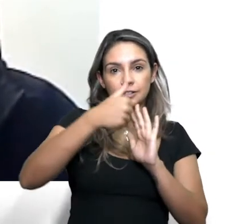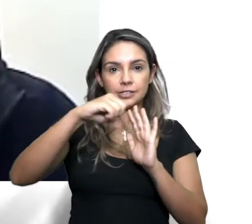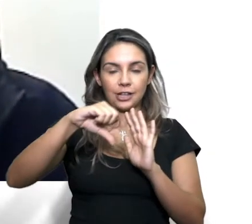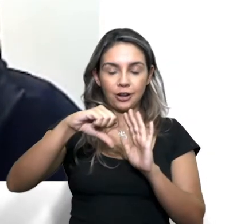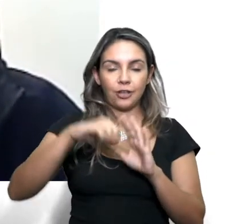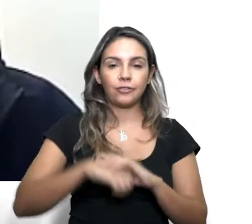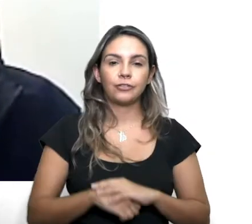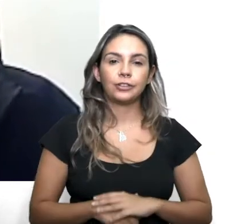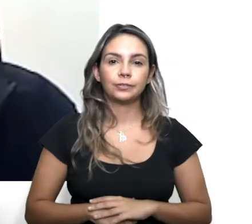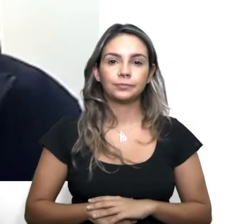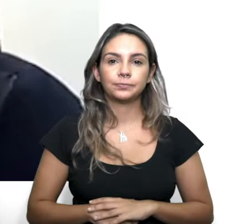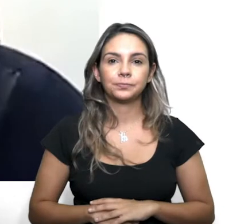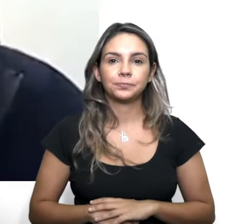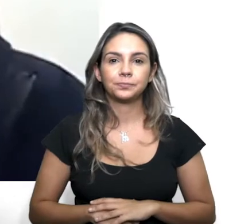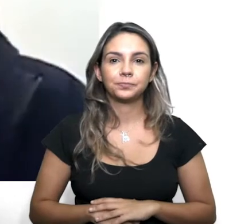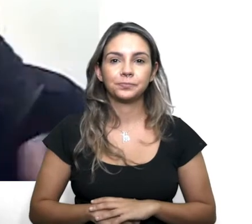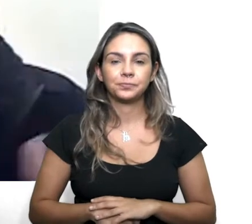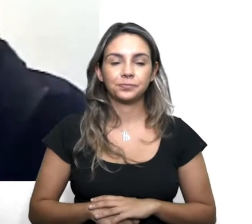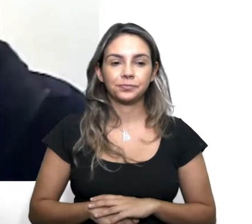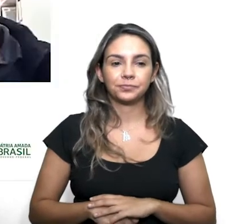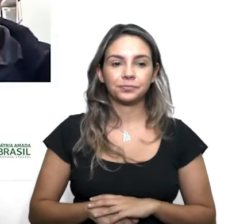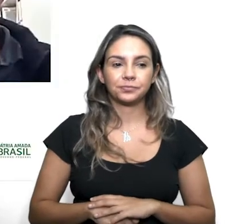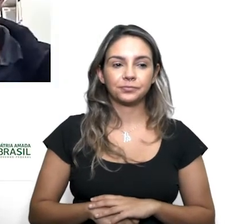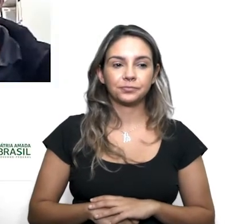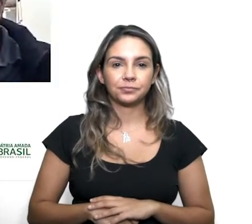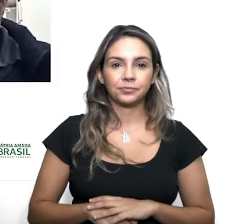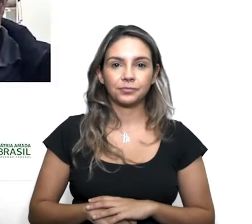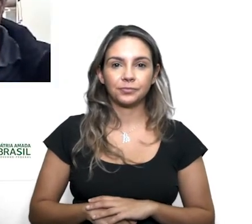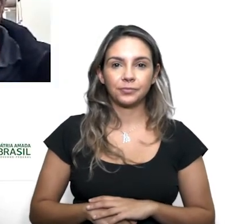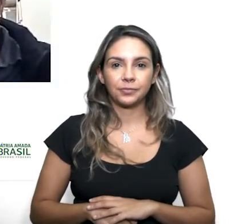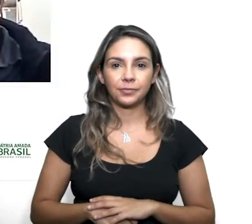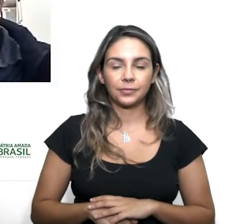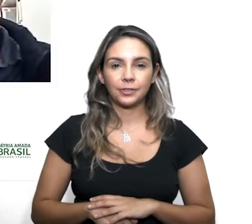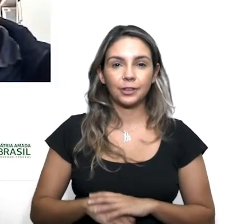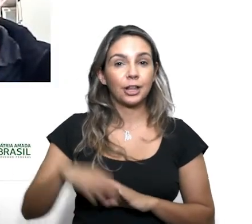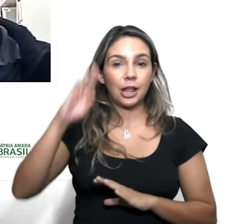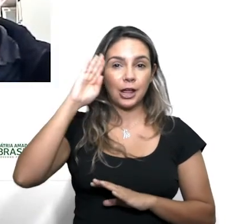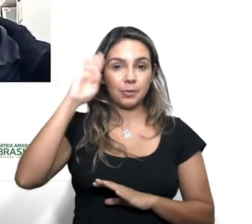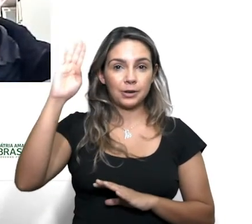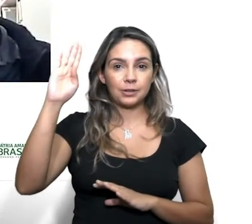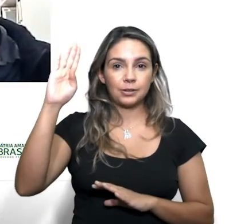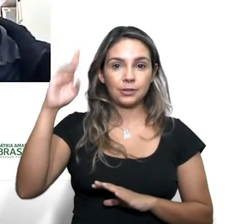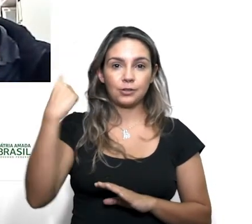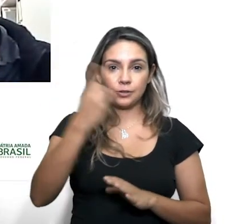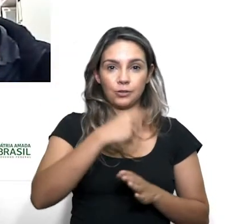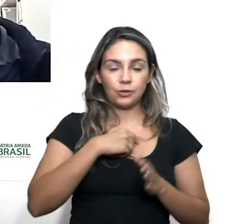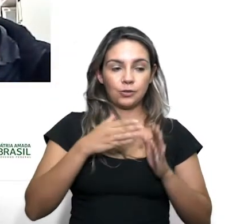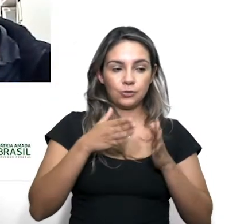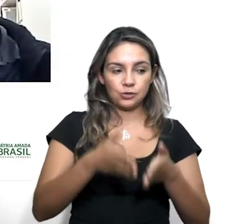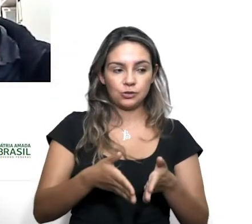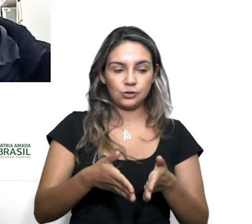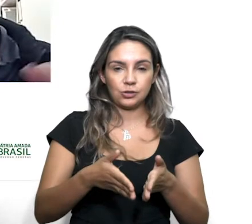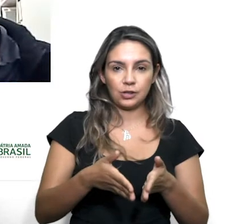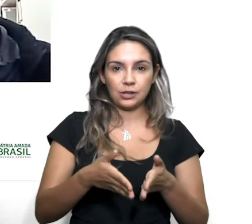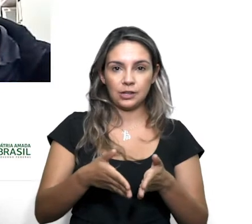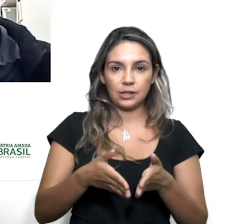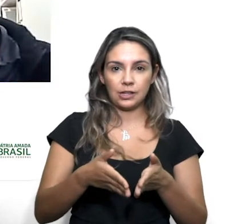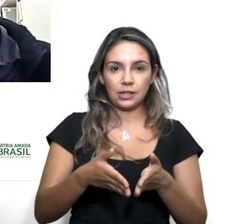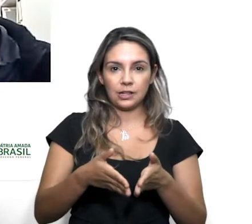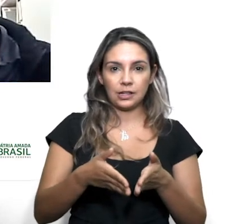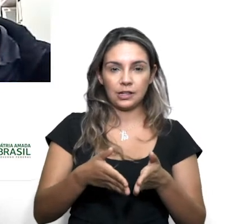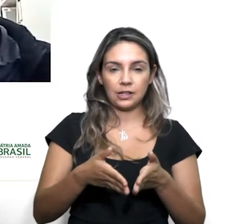Eu acho que é por aí, sim. Pois, e se calhar 10%, principalmente o que nos chega, né? Por exemplo, se tem alguma